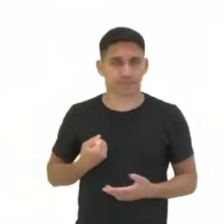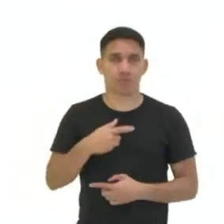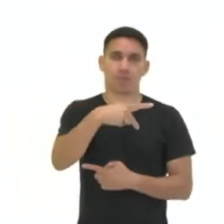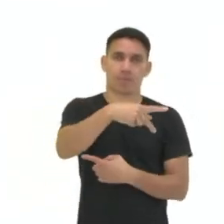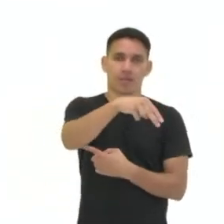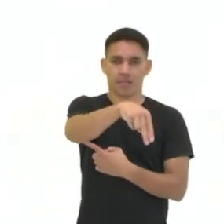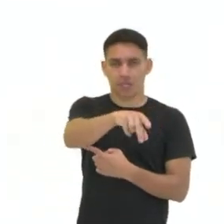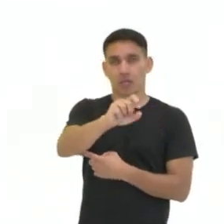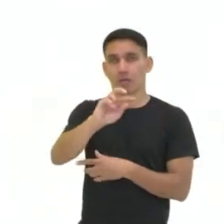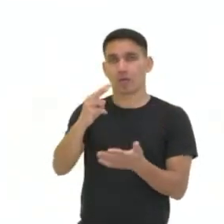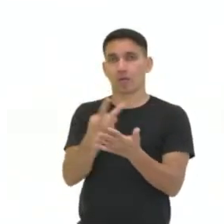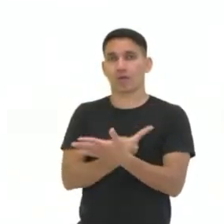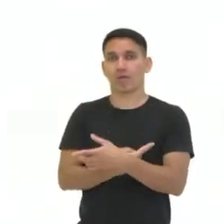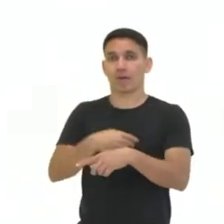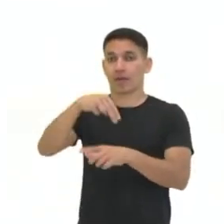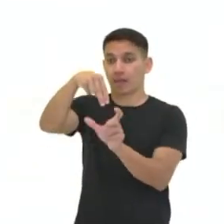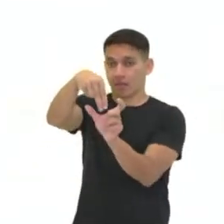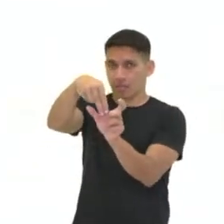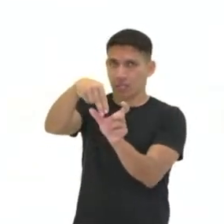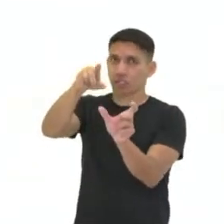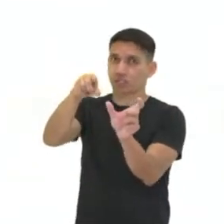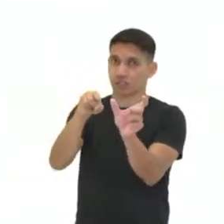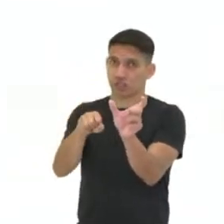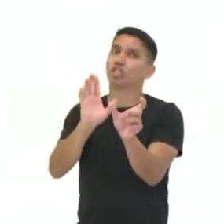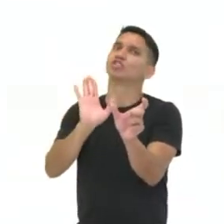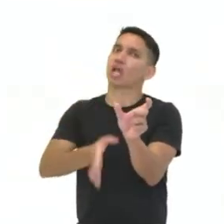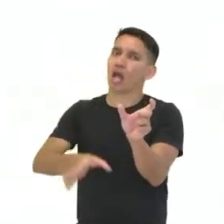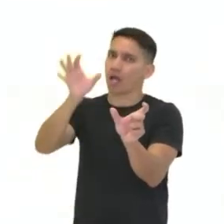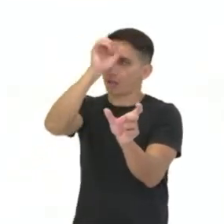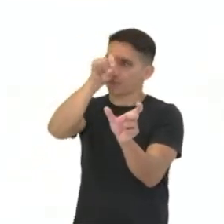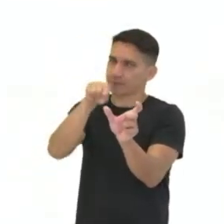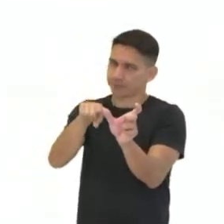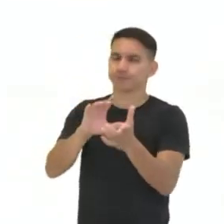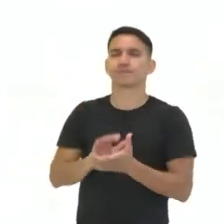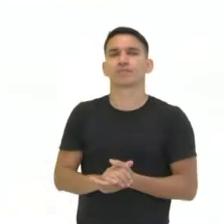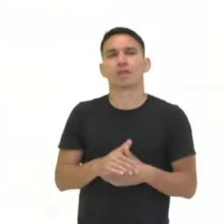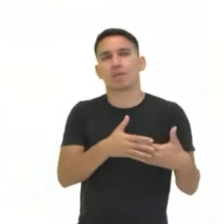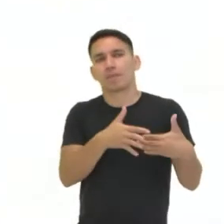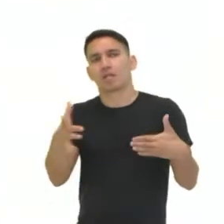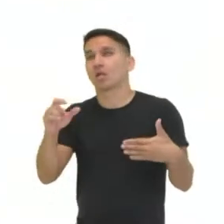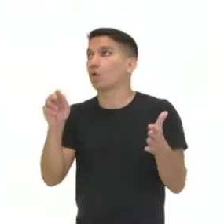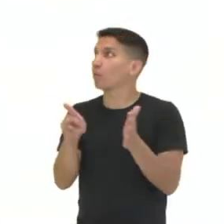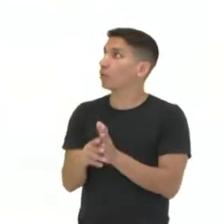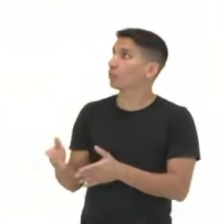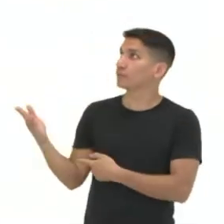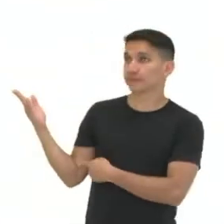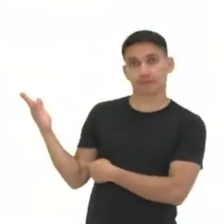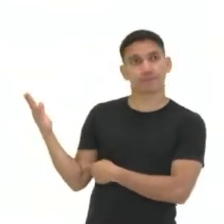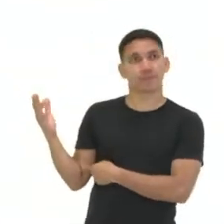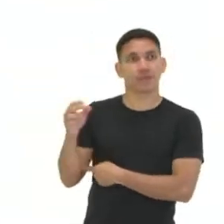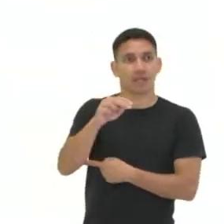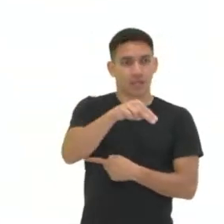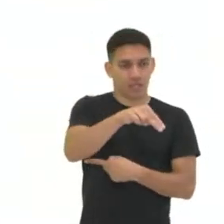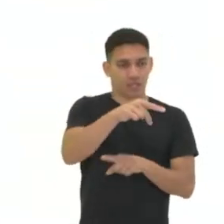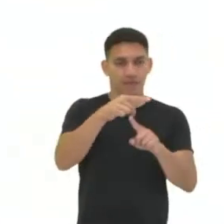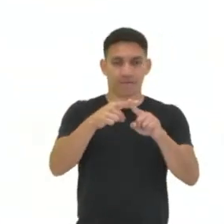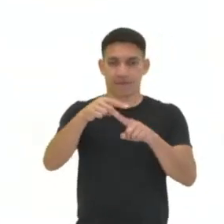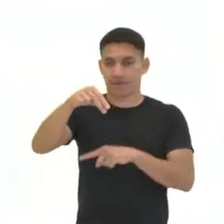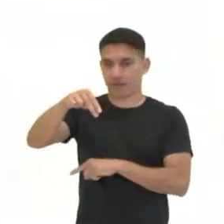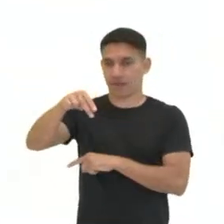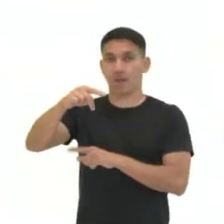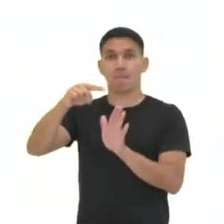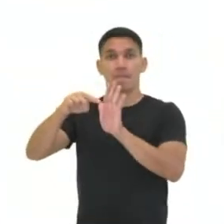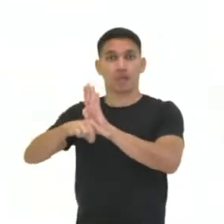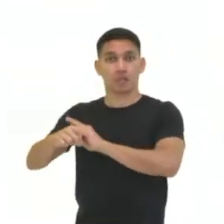igual N fatorial, que a gente já aprendeu o que é, vai ser N vezes N menos 1,